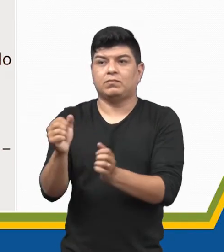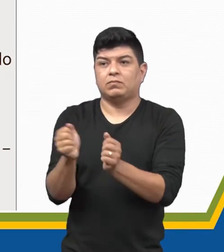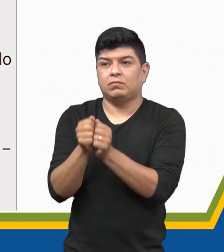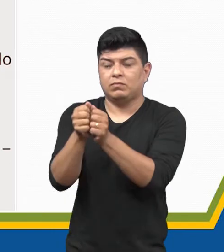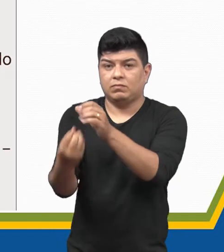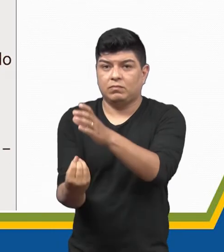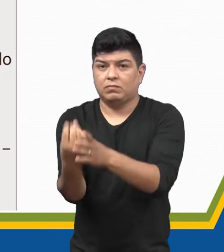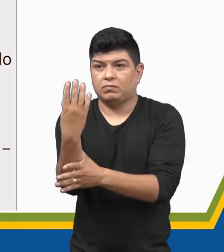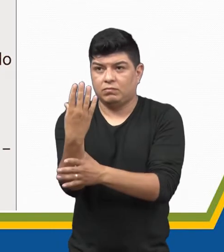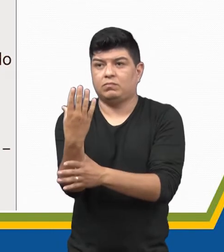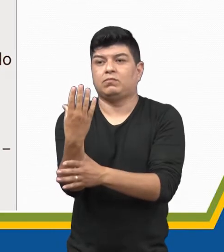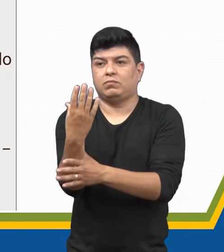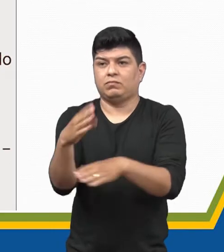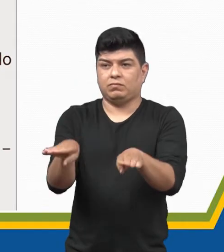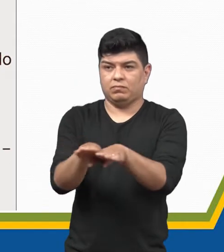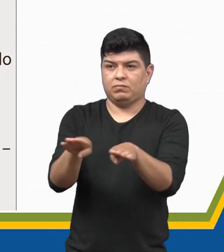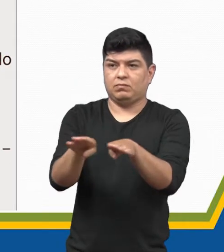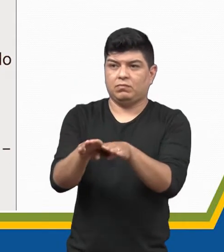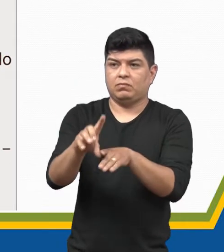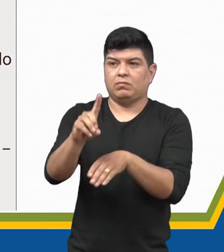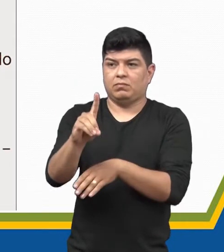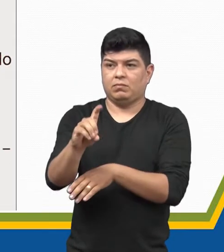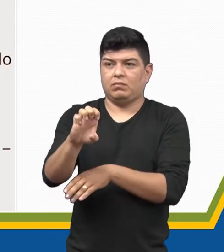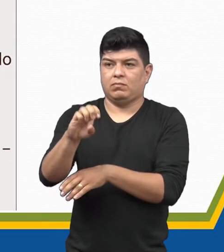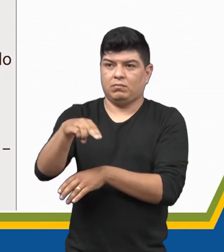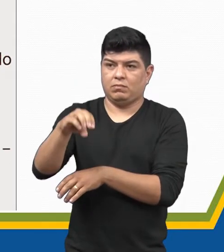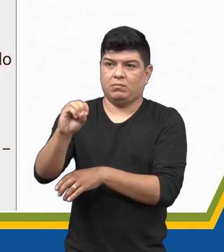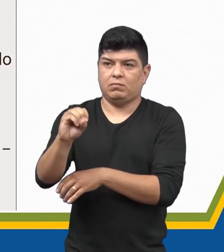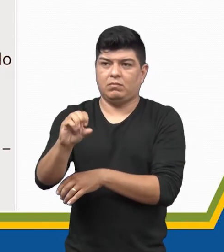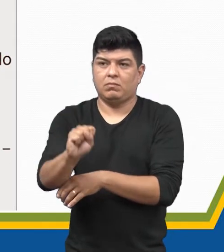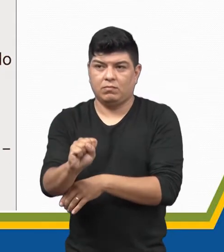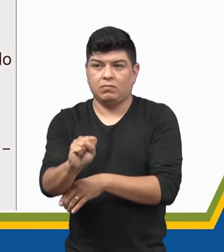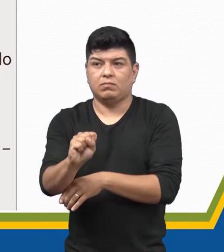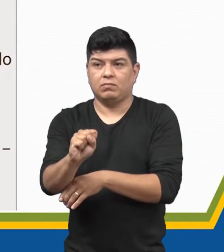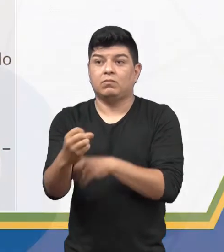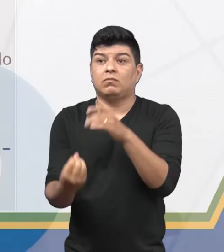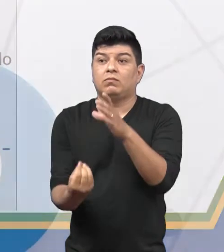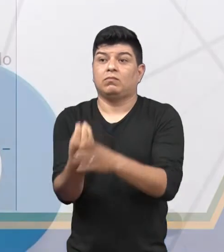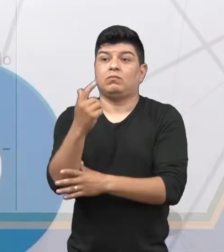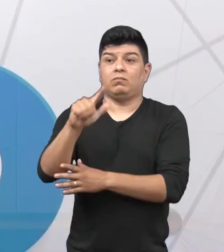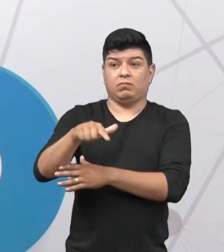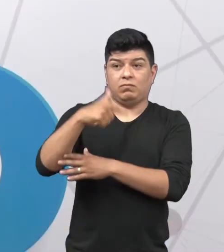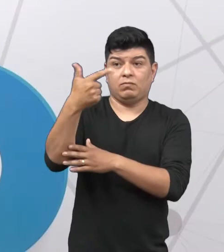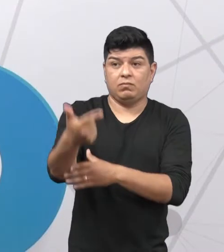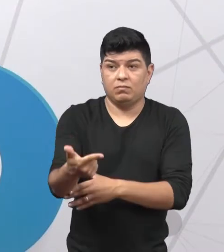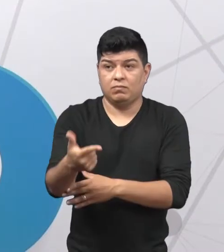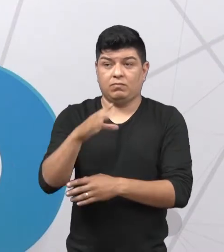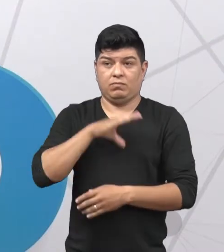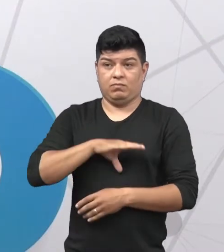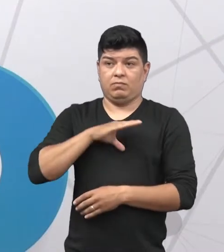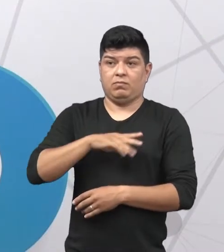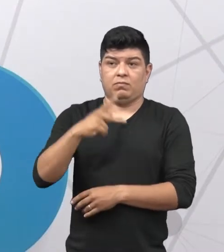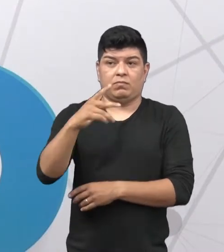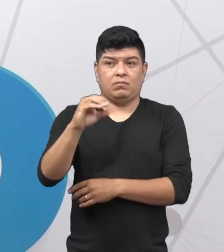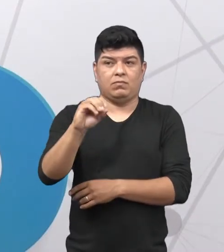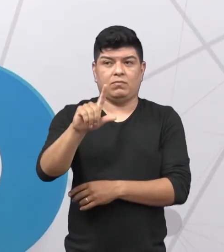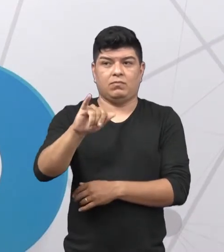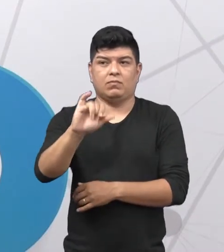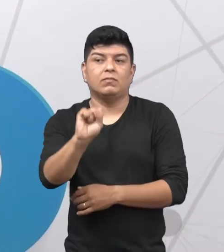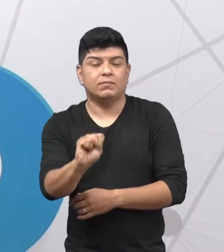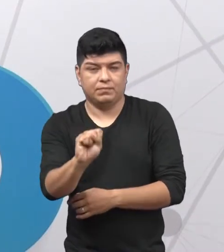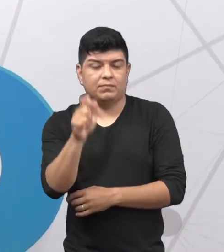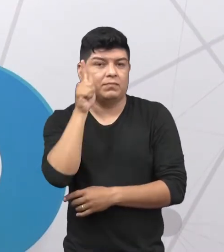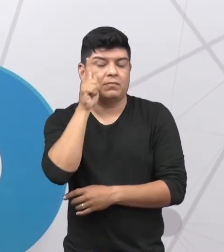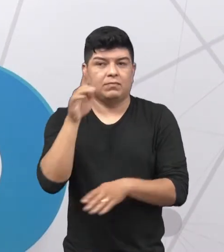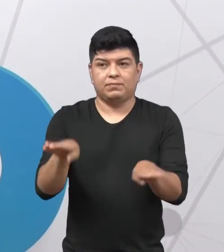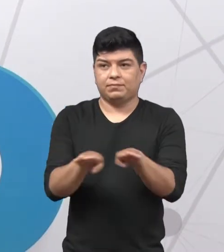os demos, né? E os demos é que deu origem às polis, ou seja, às cidades-estados gregas. Lembrando que nesse